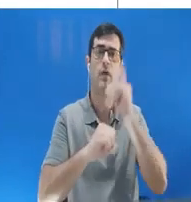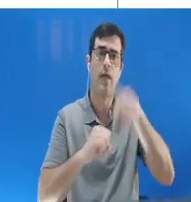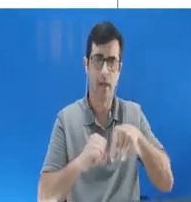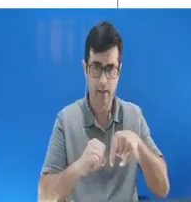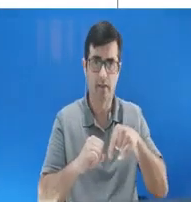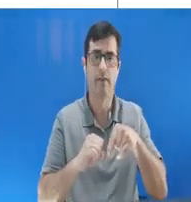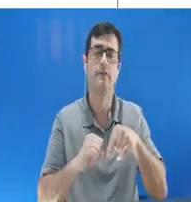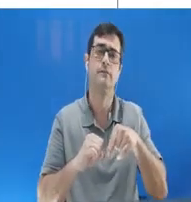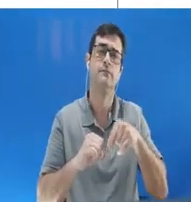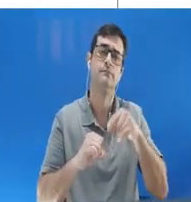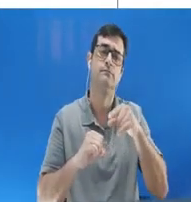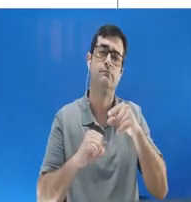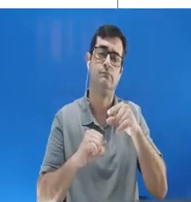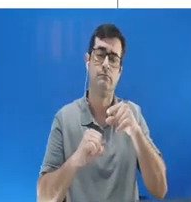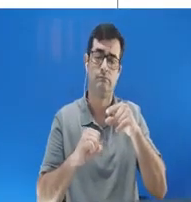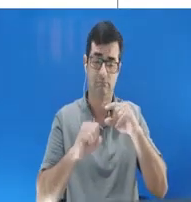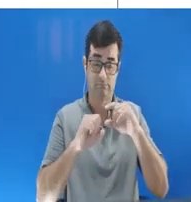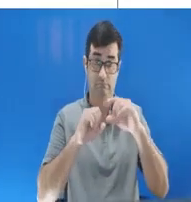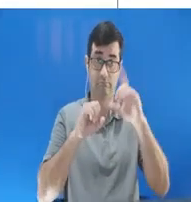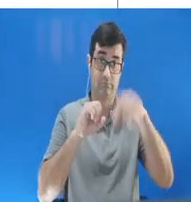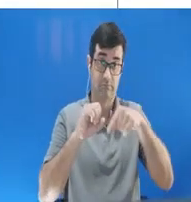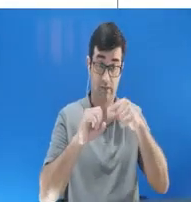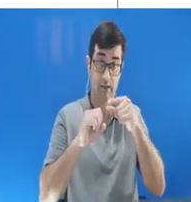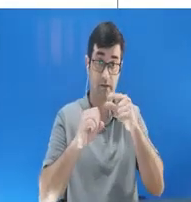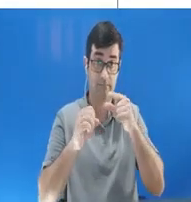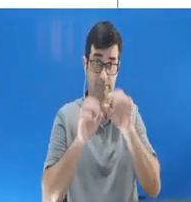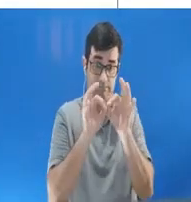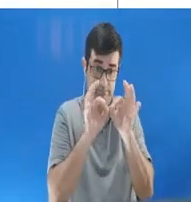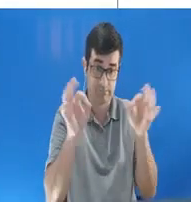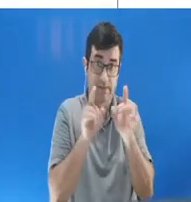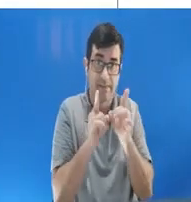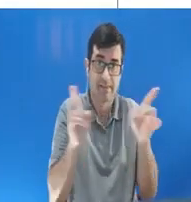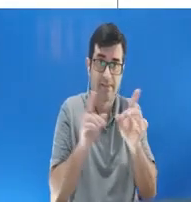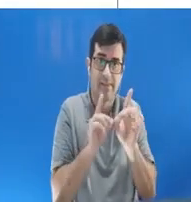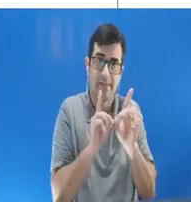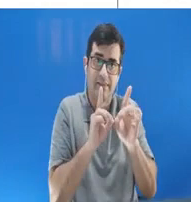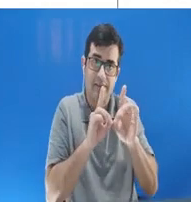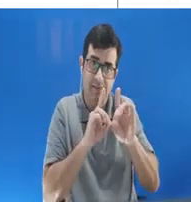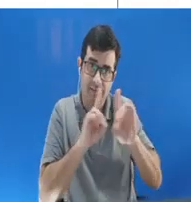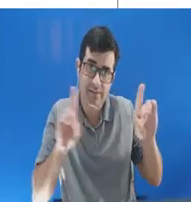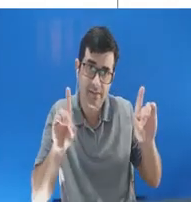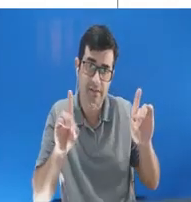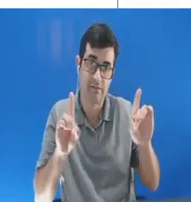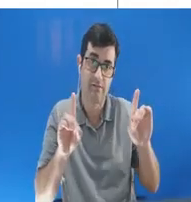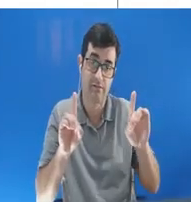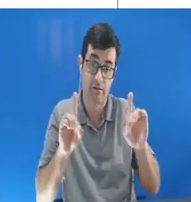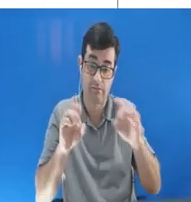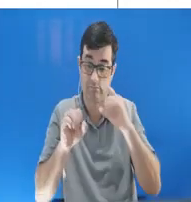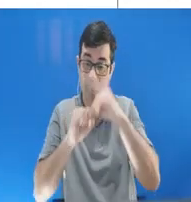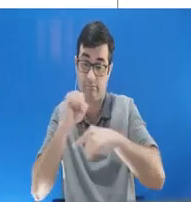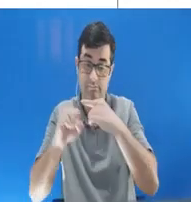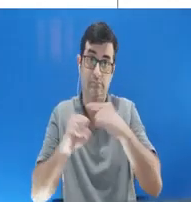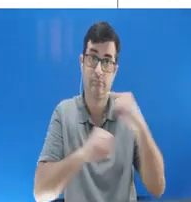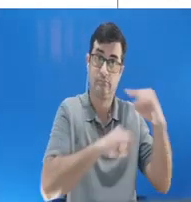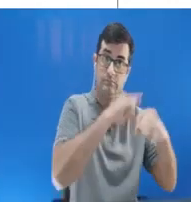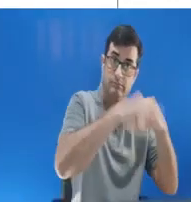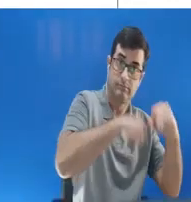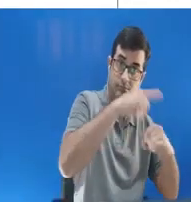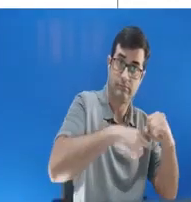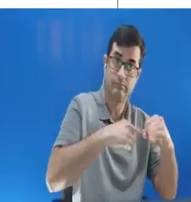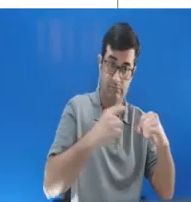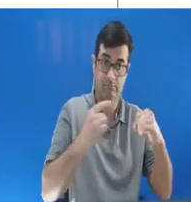definição. O raio iônico de um elemento é a sua parte da distância entre íons vizinhos no